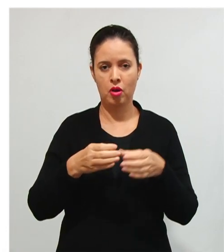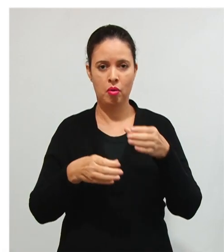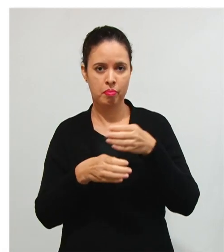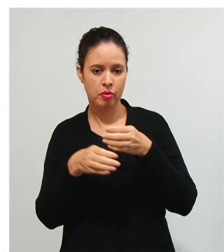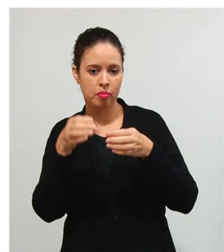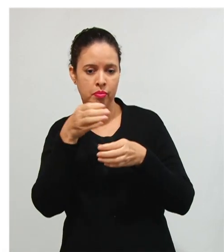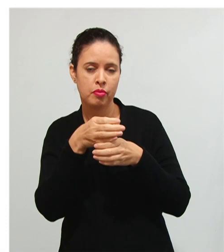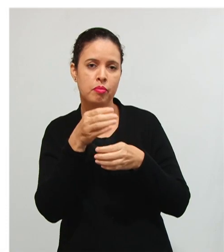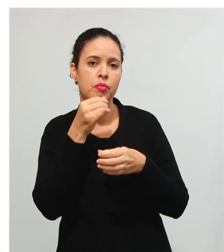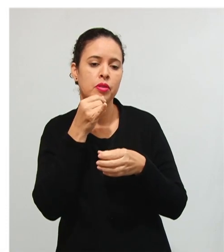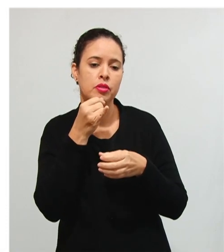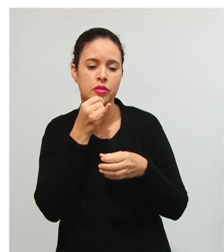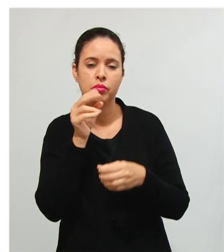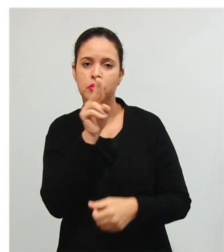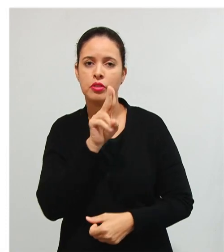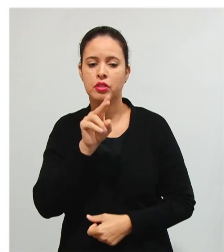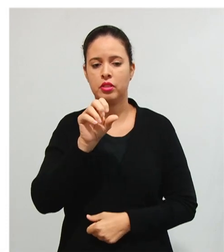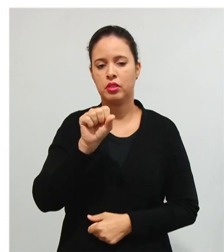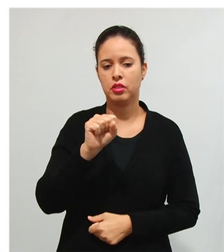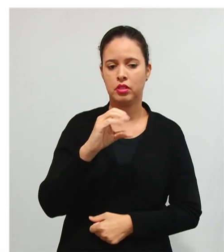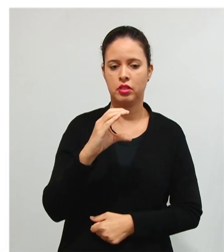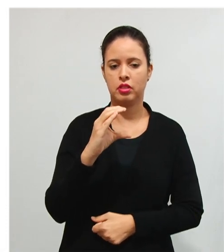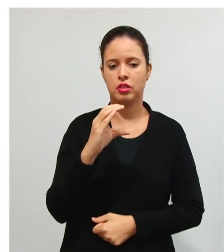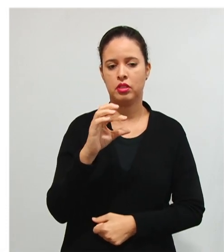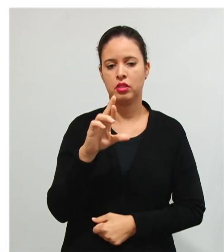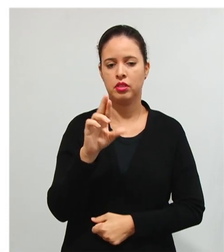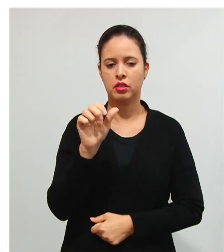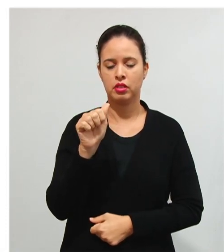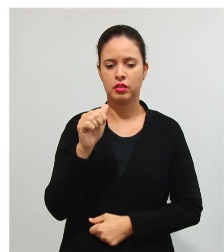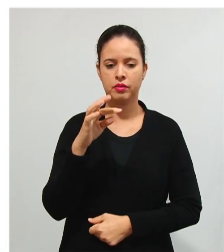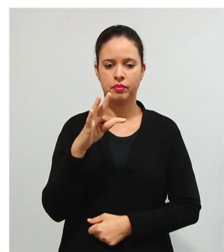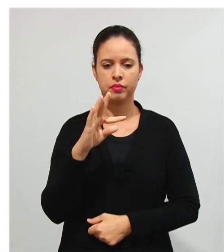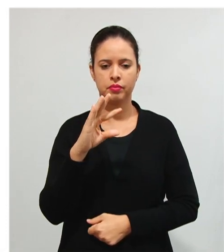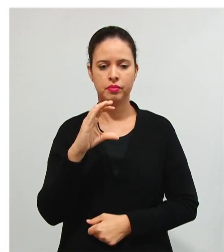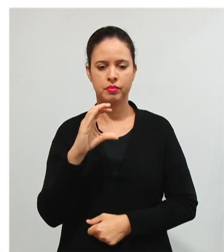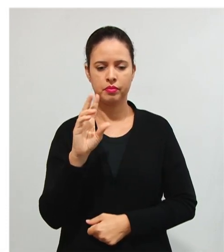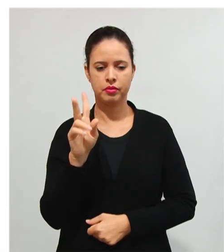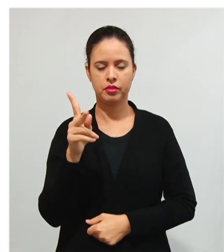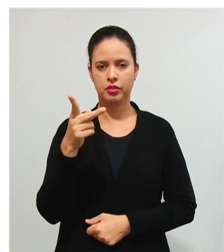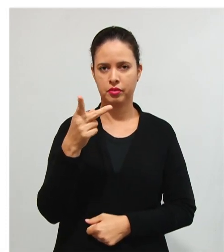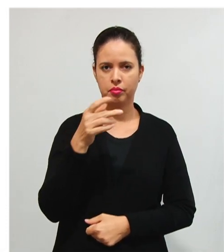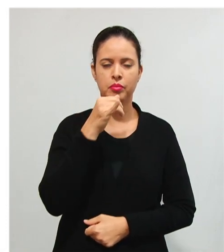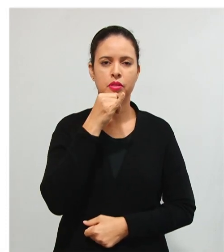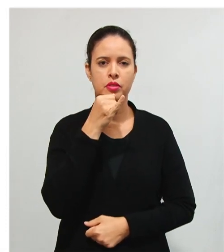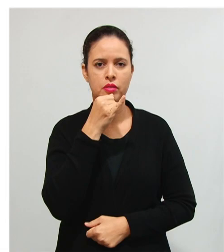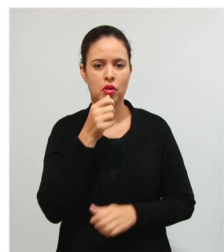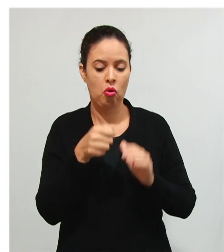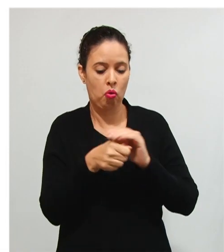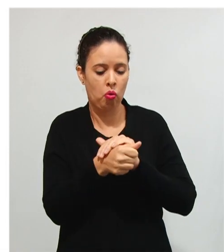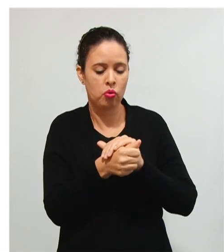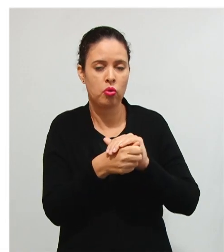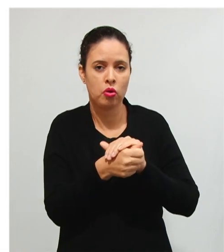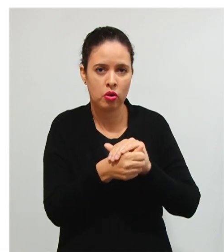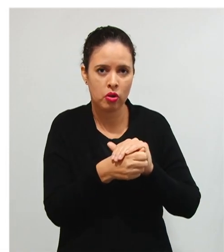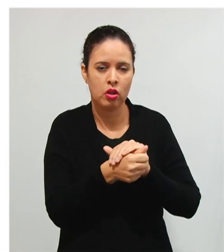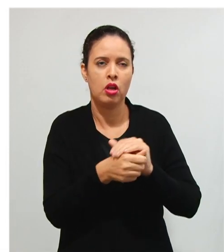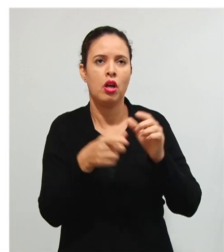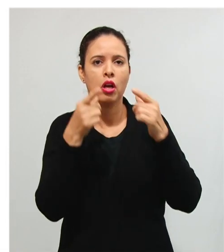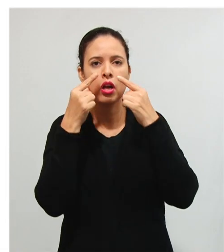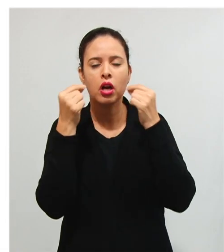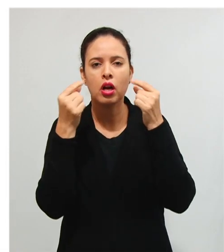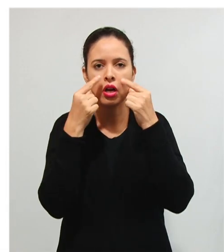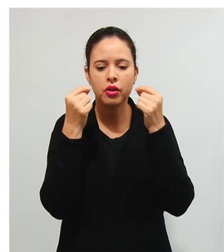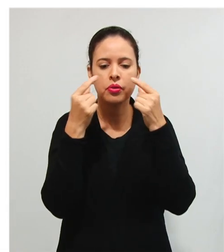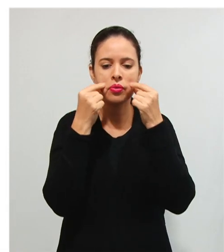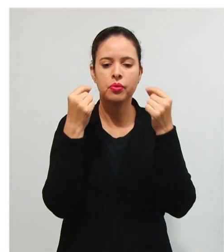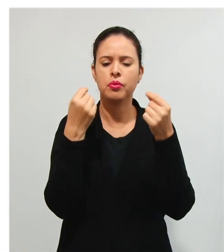no Scratch. Onde você vai, no Scratch, ao invés de controlar uma tartaruga, você vai controlar um gato ou outro personagem que você